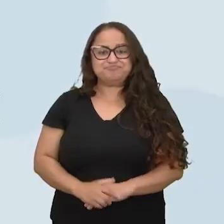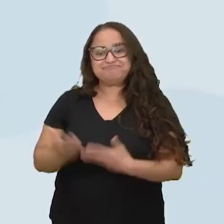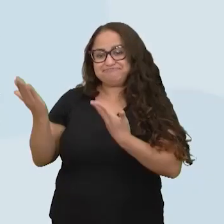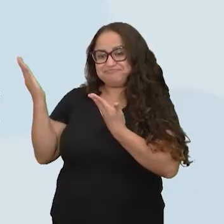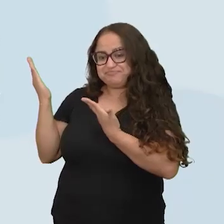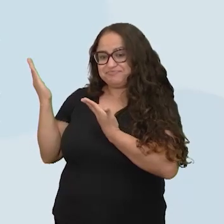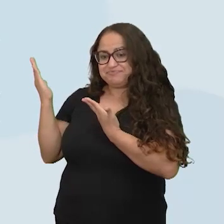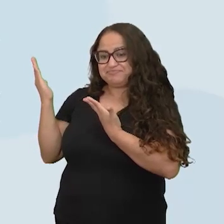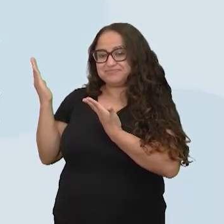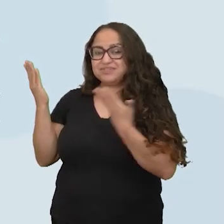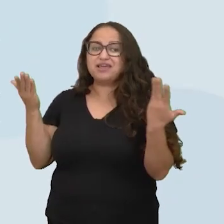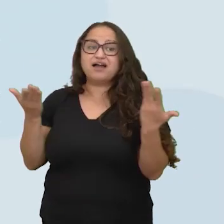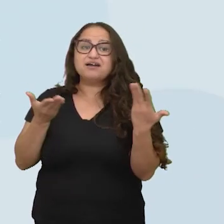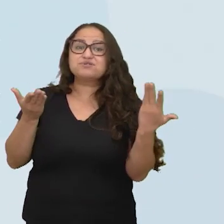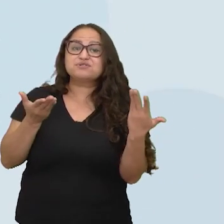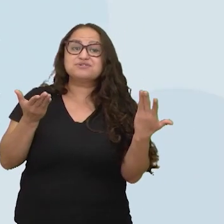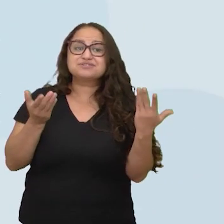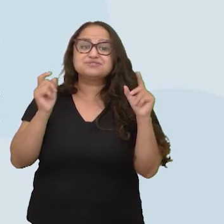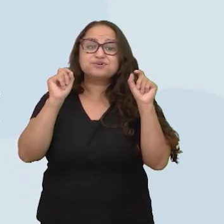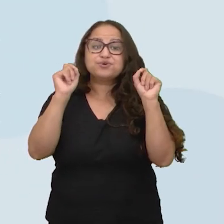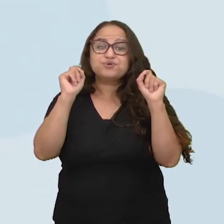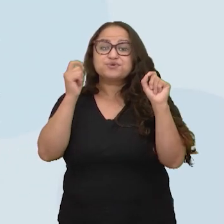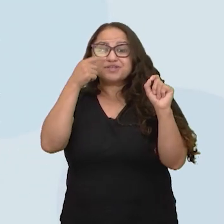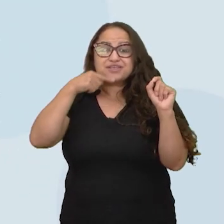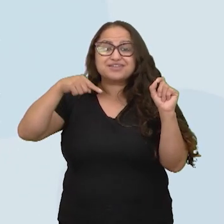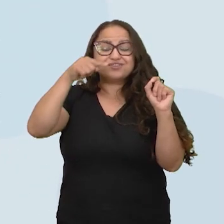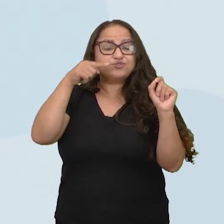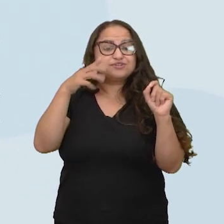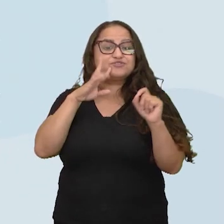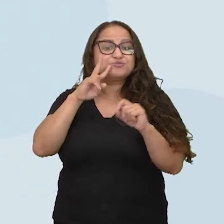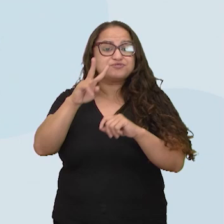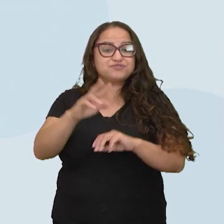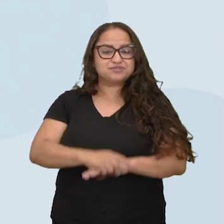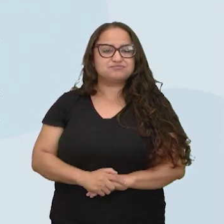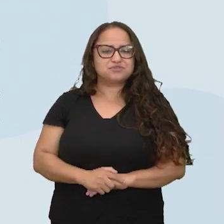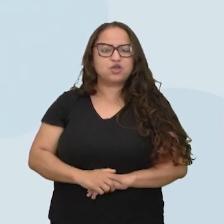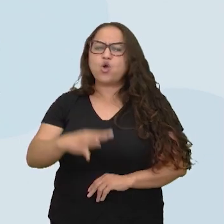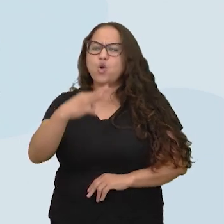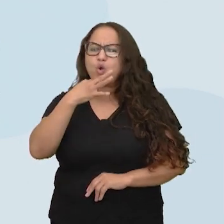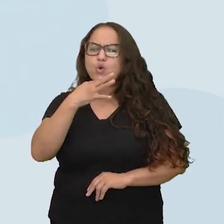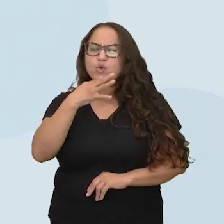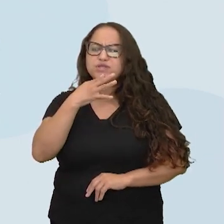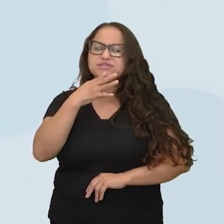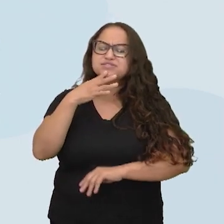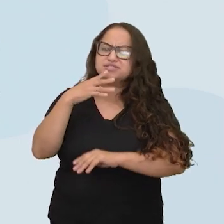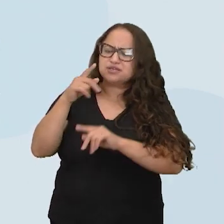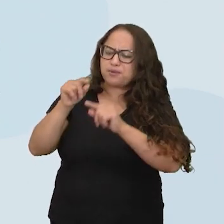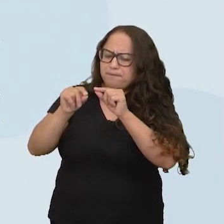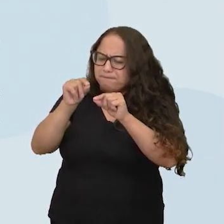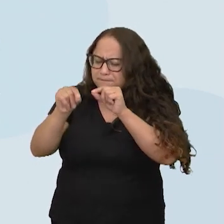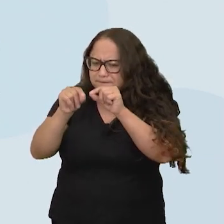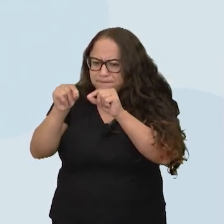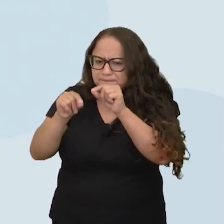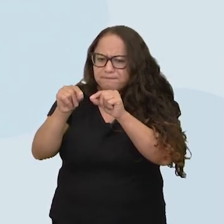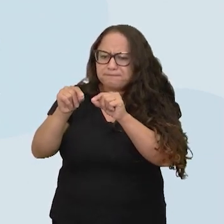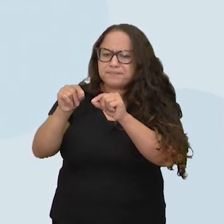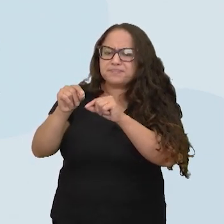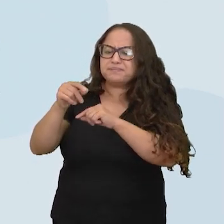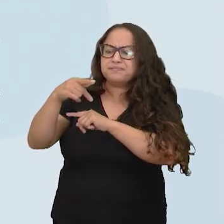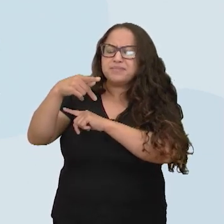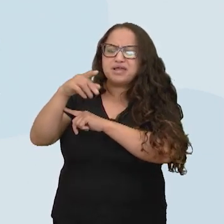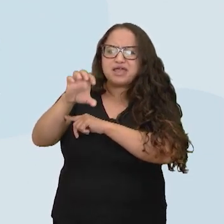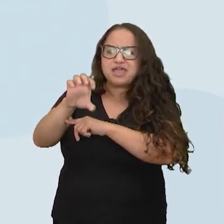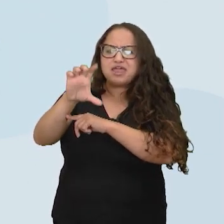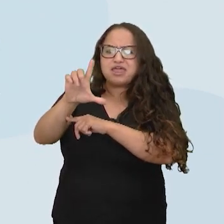aí, ó. Nessa aula, o que a gente vai ver nessa aula ali, ó? Tá lá, conhecer as partículas elementares, a questão das